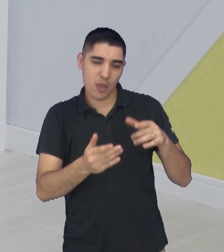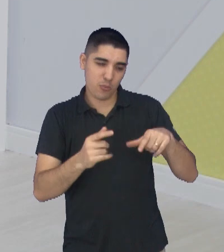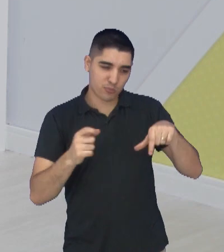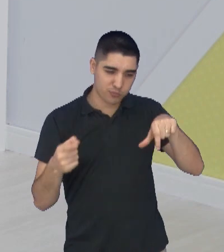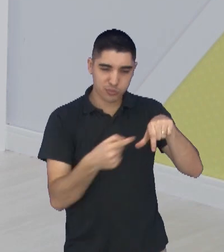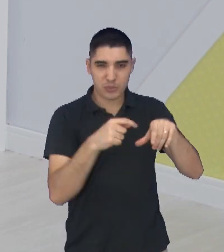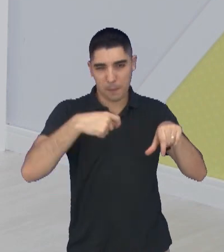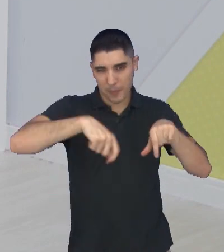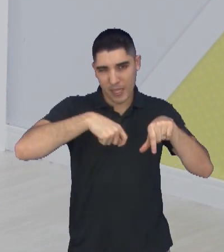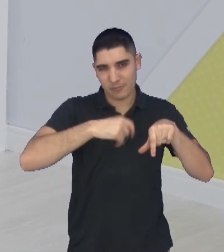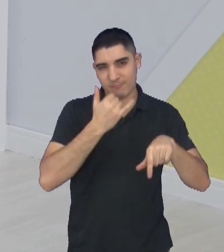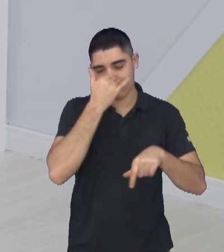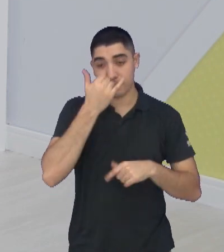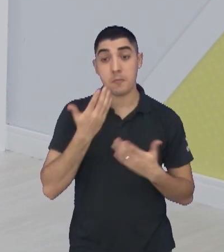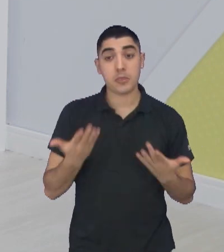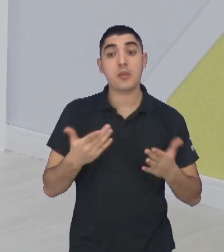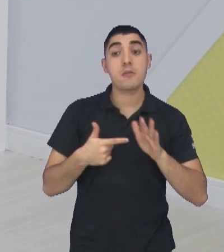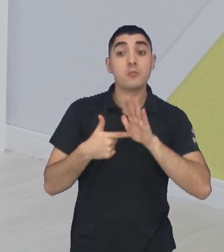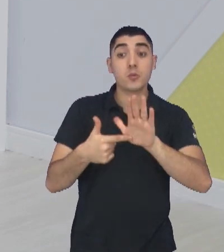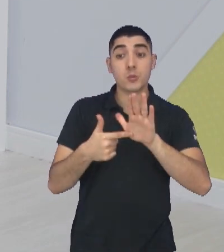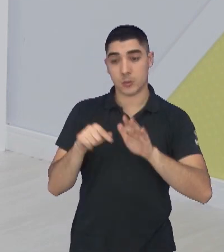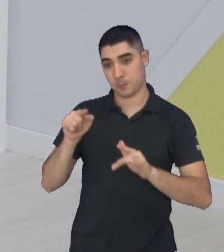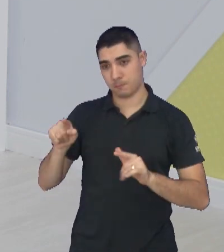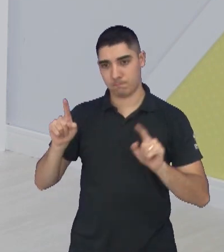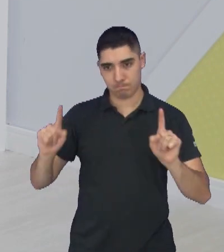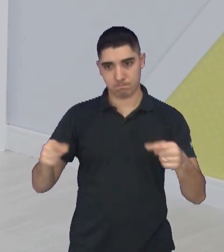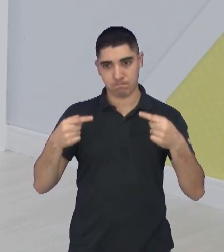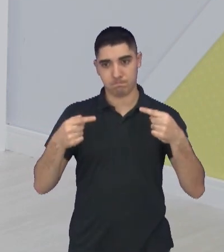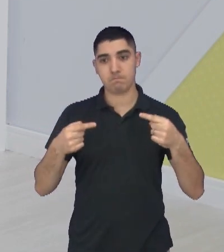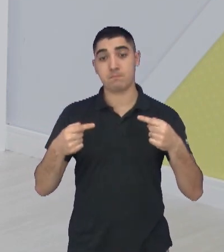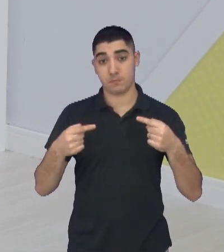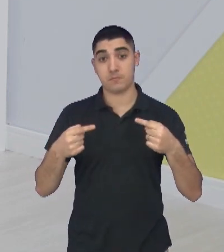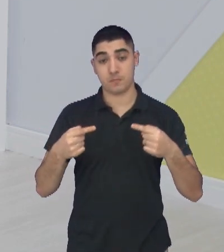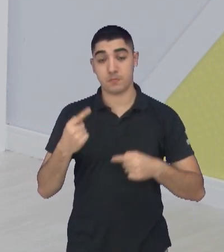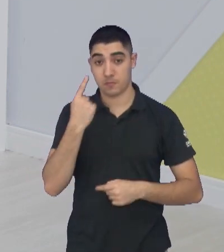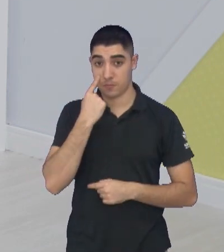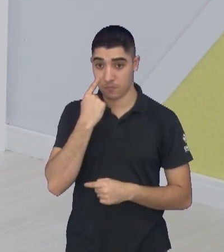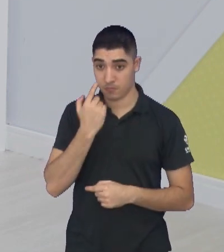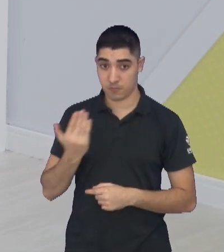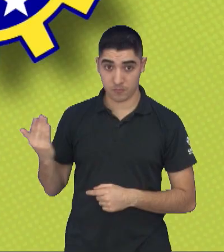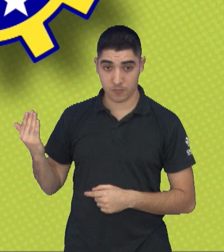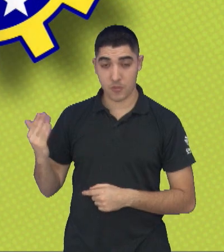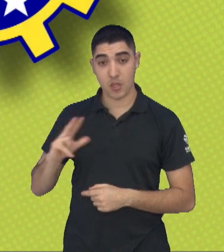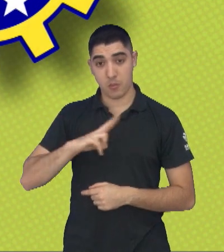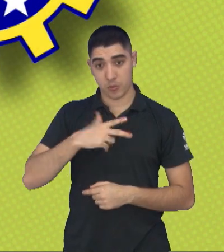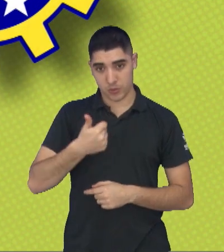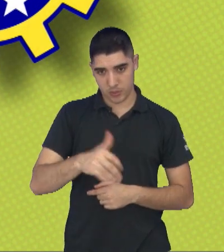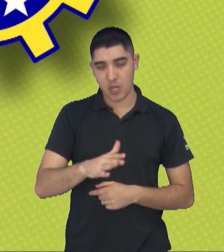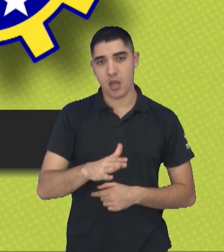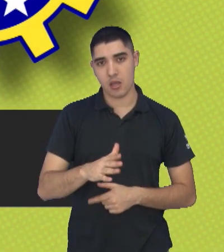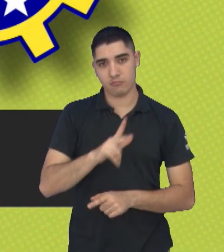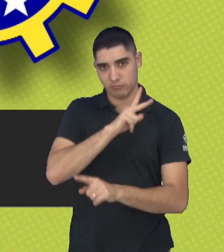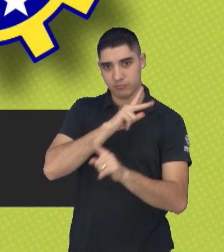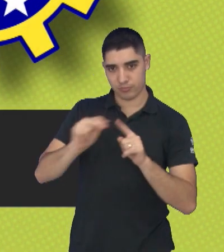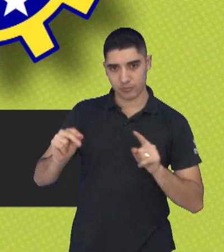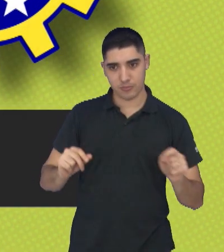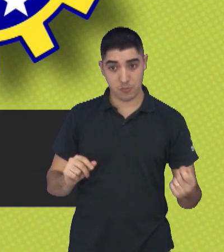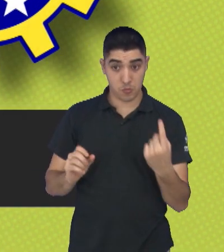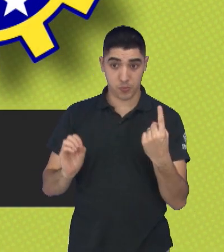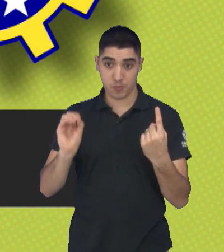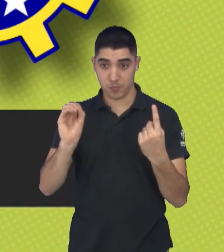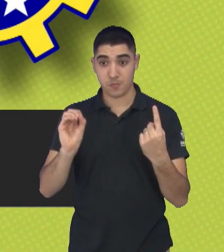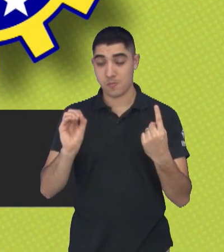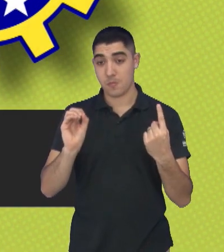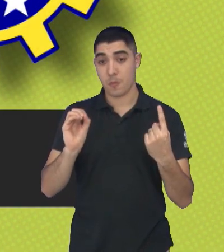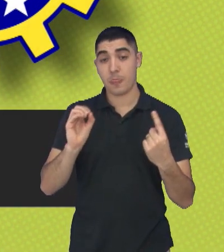aqui, os resultados, né? O resultado, na verdade, e o jogo da volta. Tá aí, ó. Portuguesa Santista venceu o primeiro jogo, afinal, foi